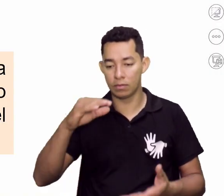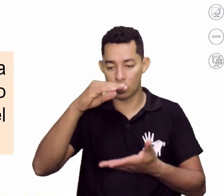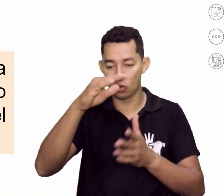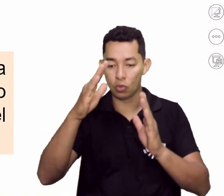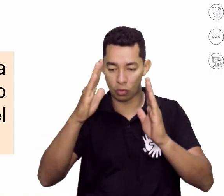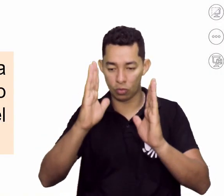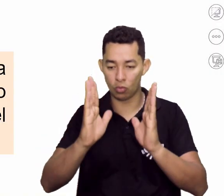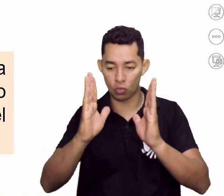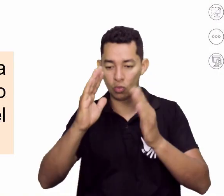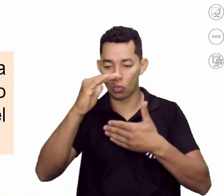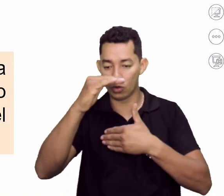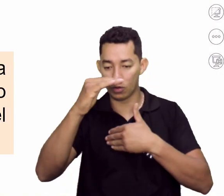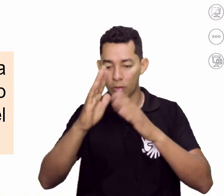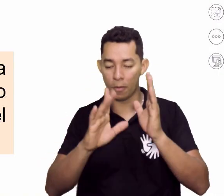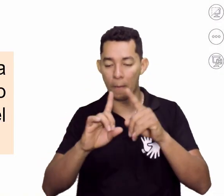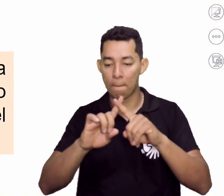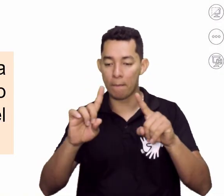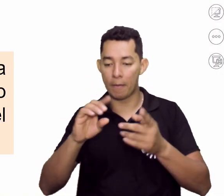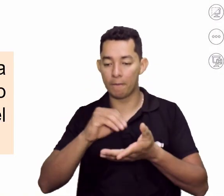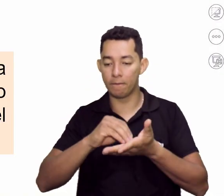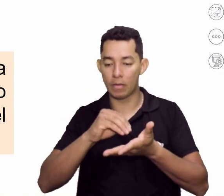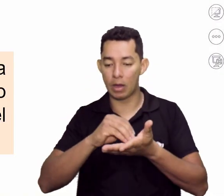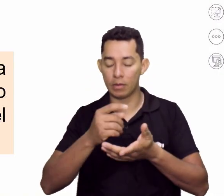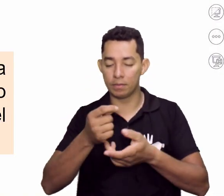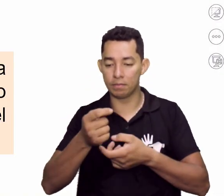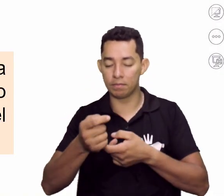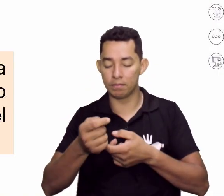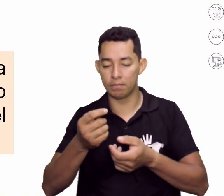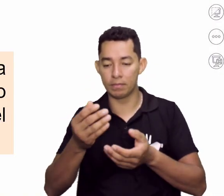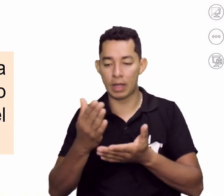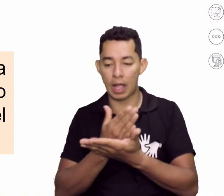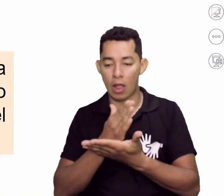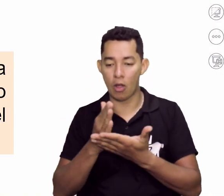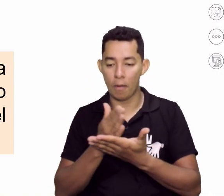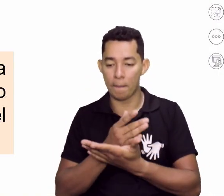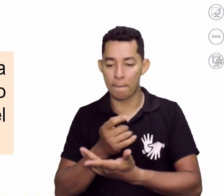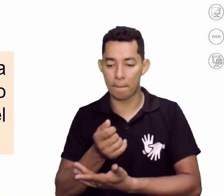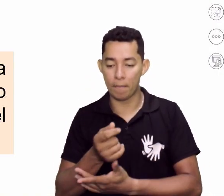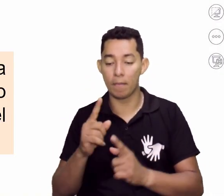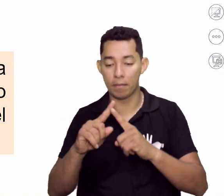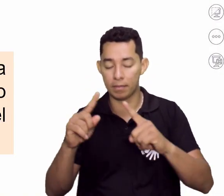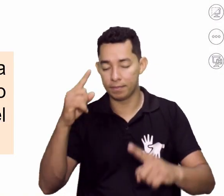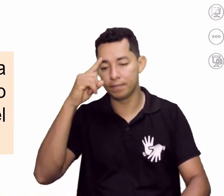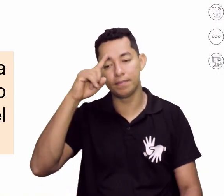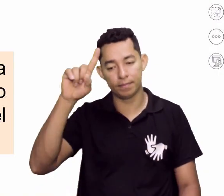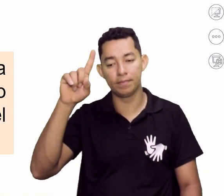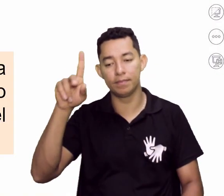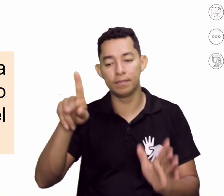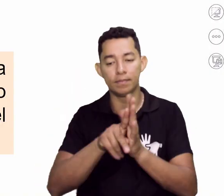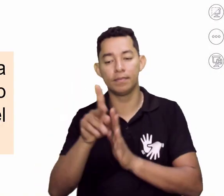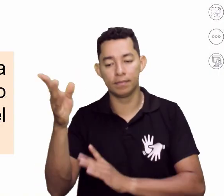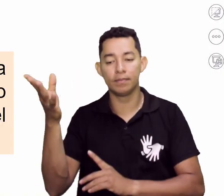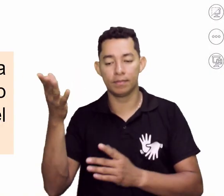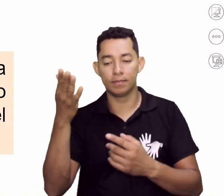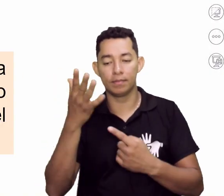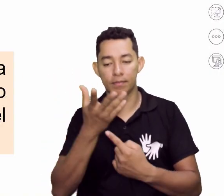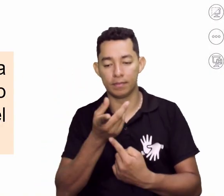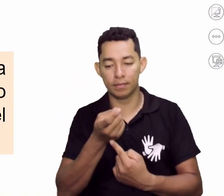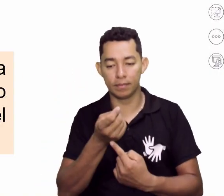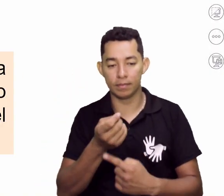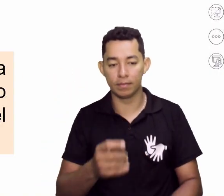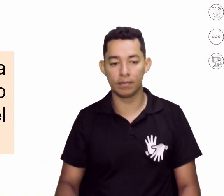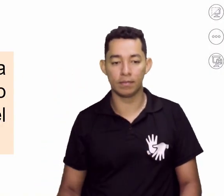mas é incompleto, né? Mas essa é a ideia, né? De que